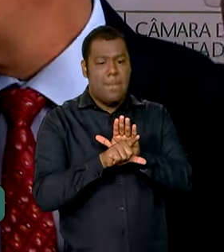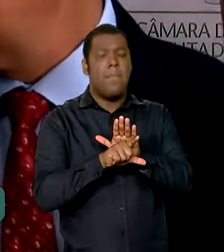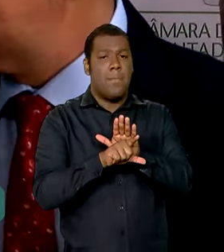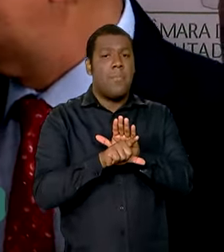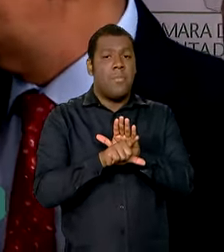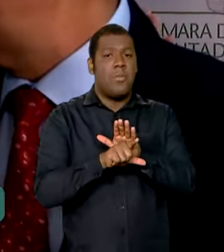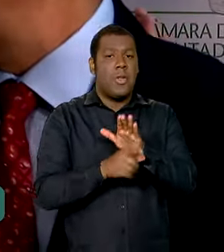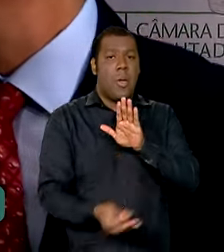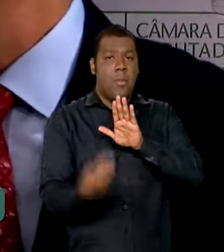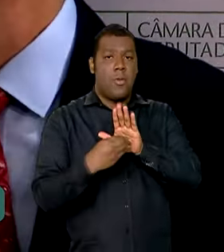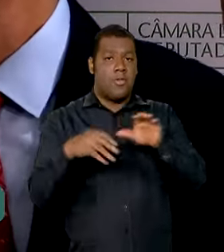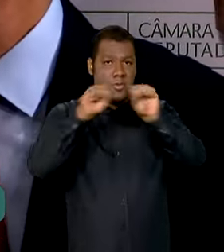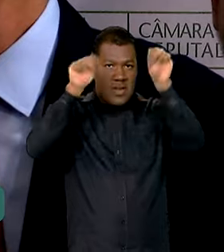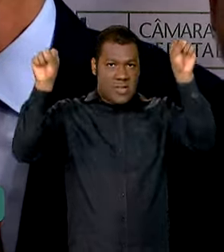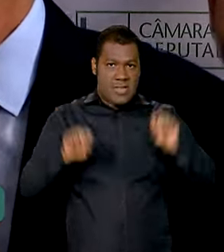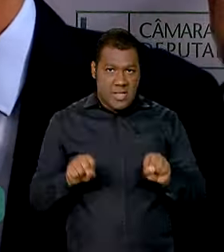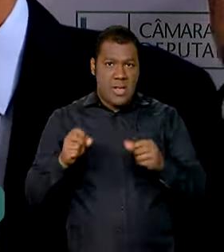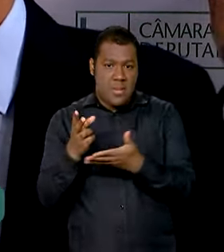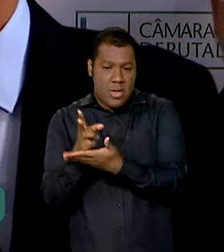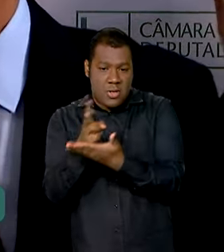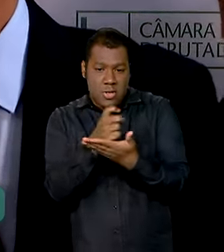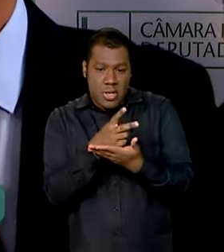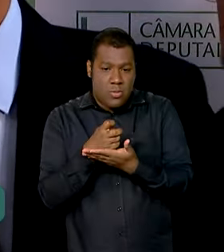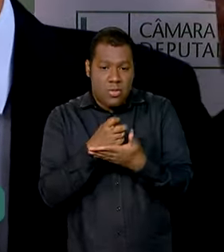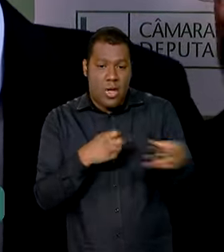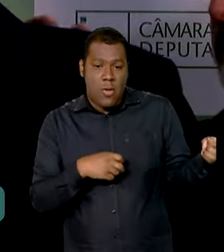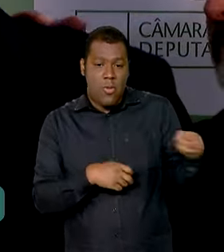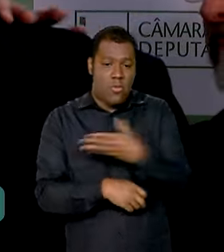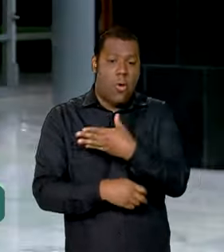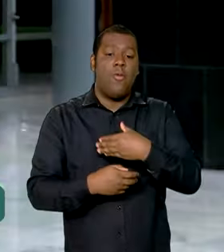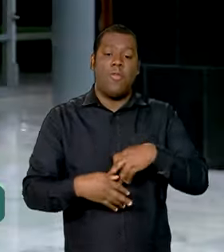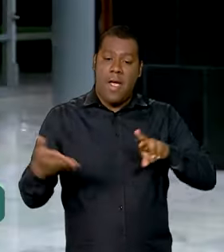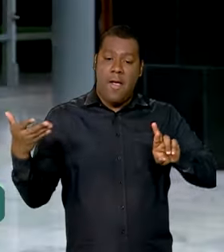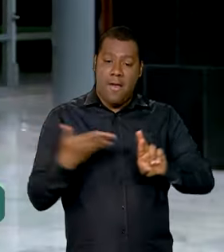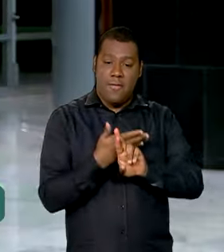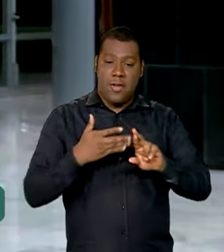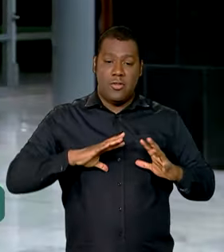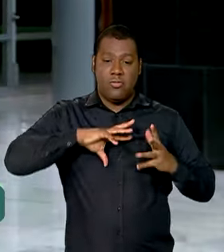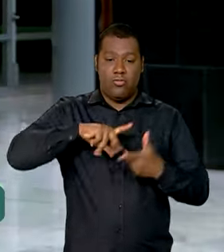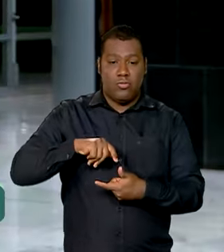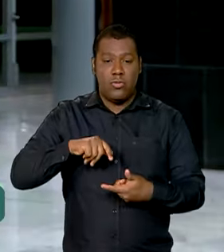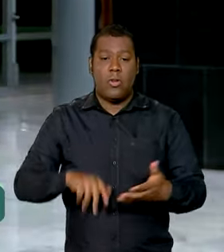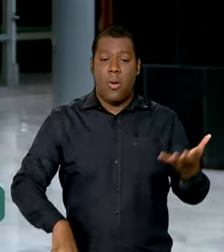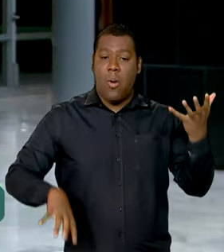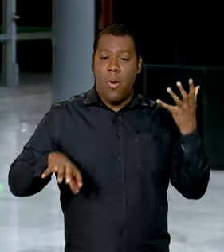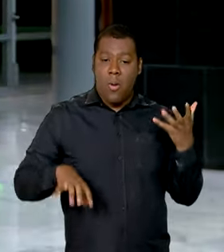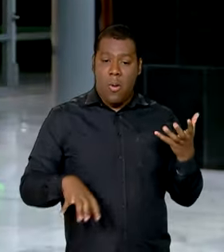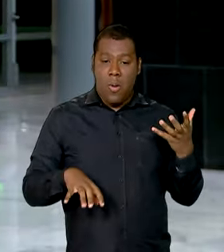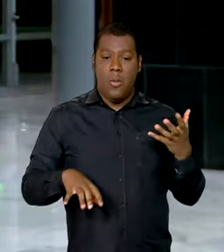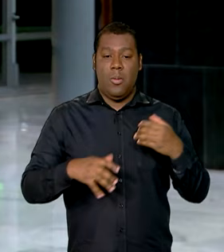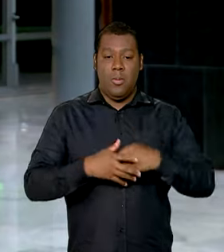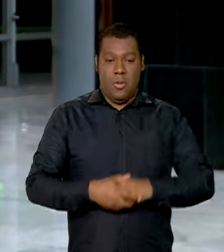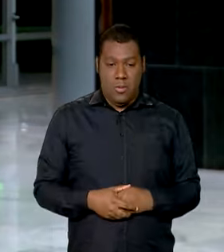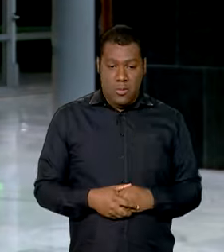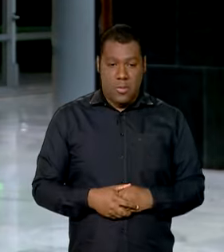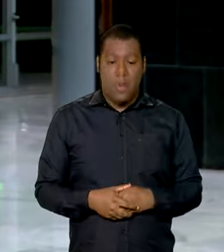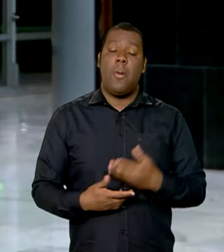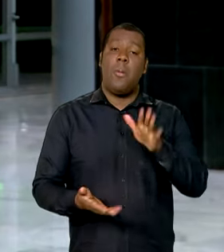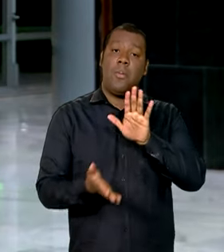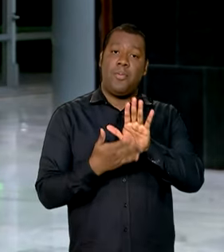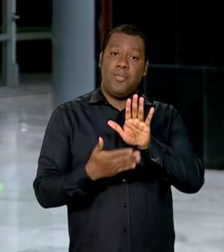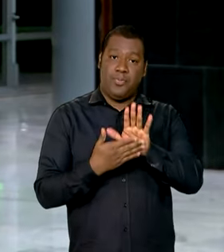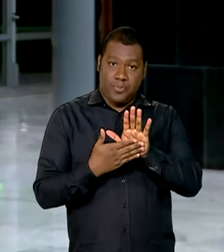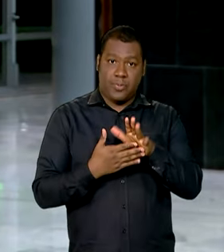sistema tributário que será um dos mais modernos do mundo. O Congresso promulgou a proposta de emenda